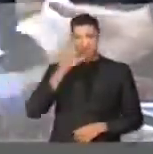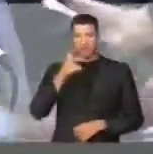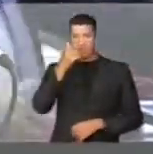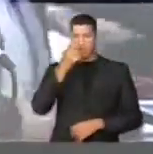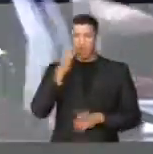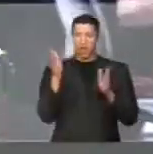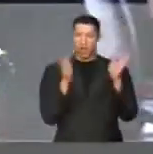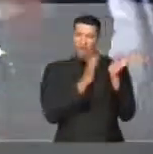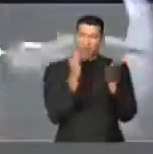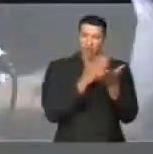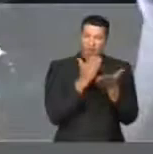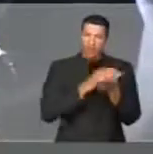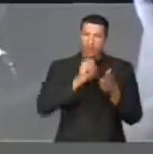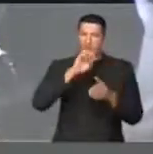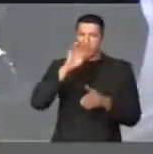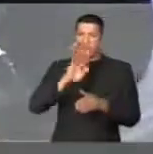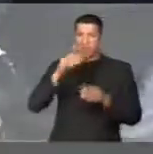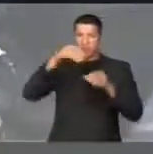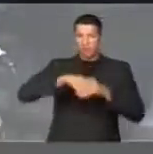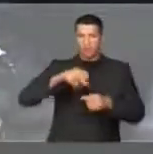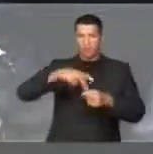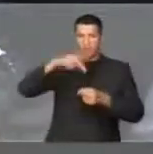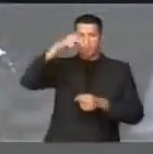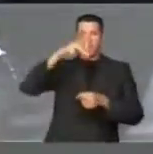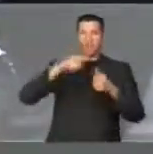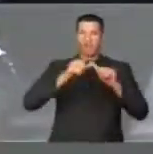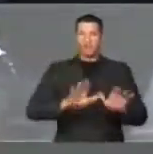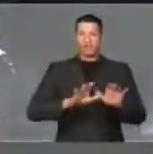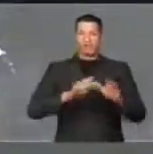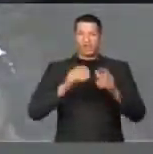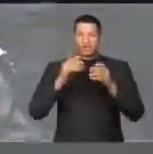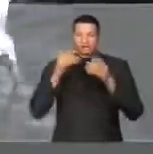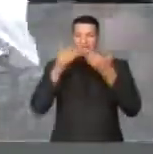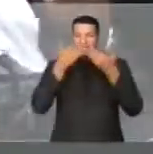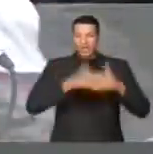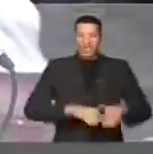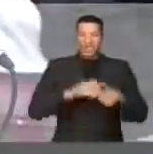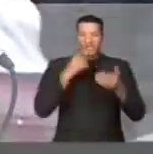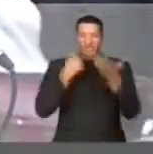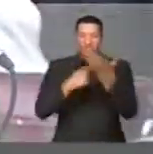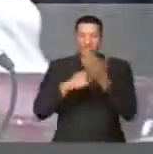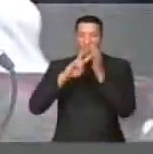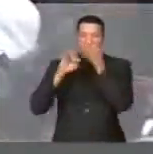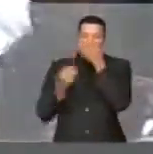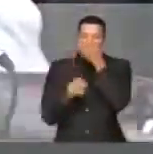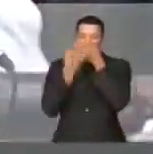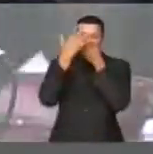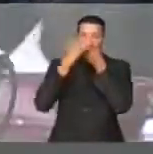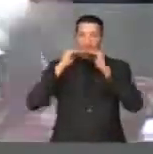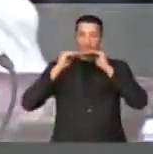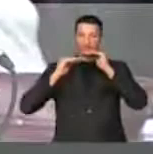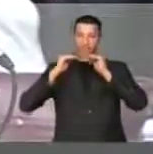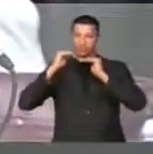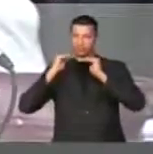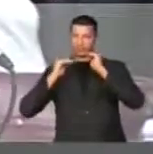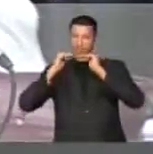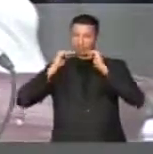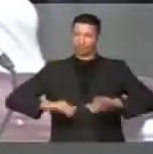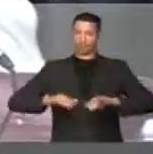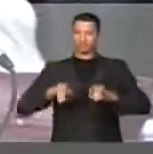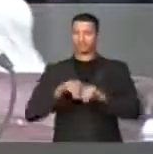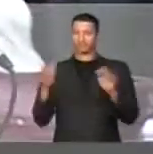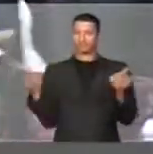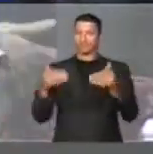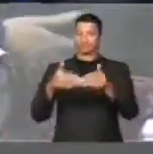setores burocráticos dentro da Petrobras estejam esperrando esse acordo, que vai gerar um desequilíbrio importantíssimo e